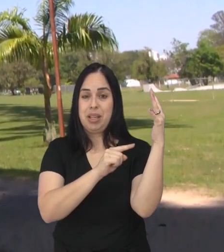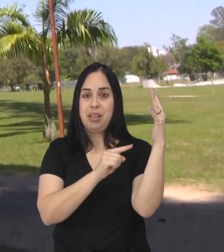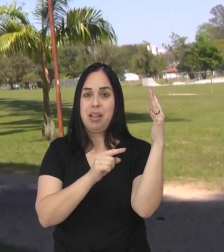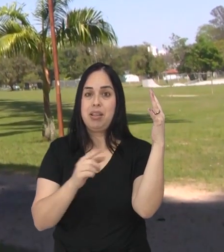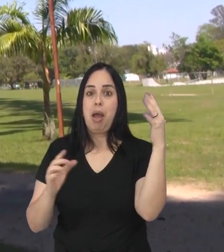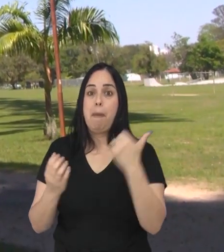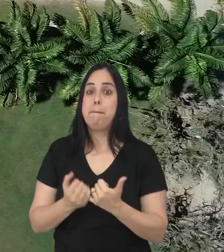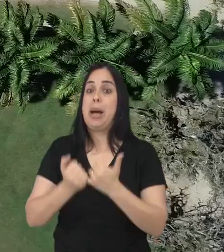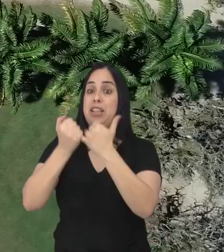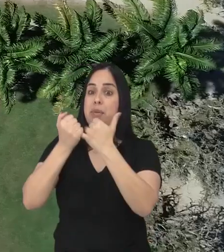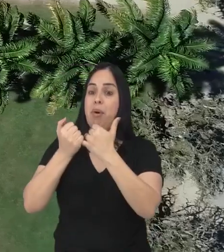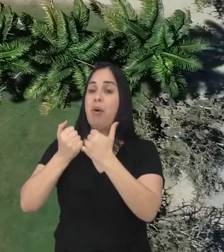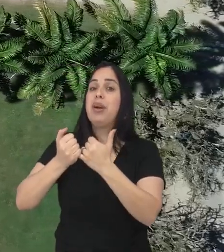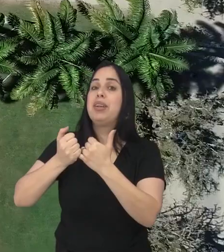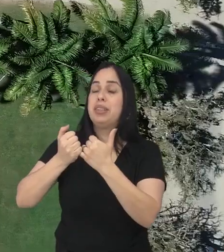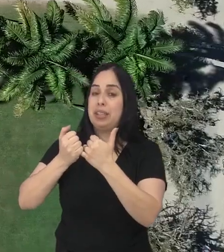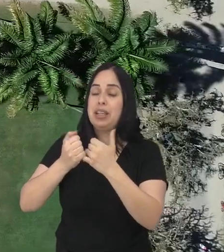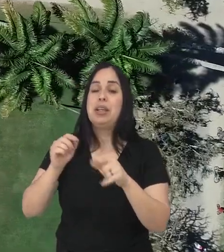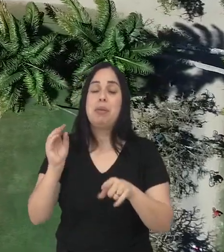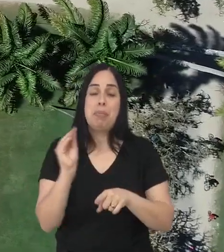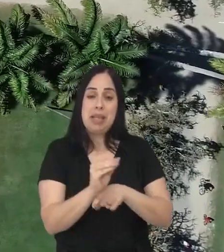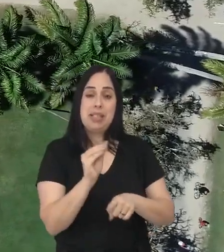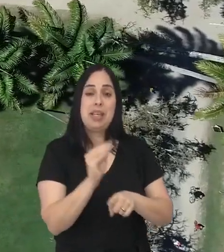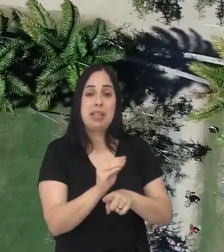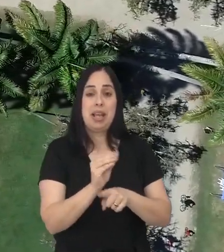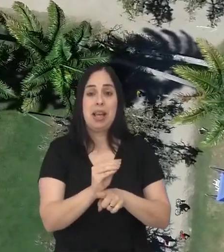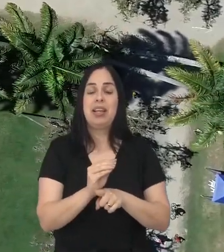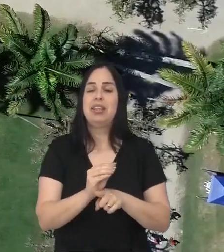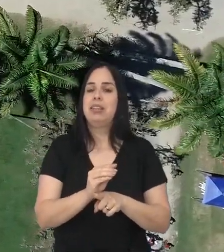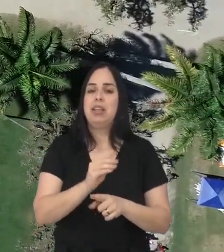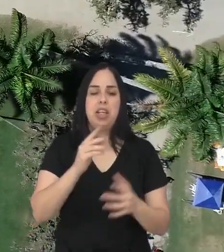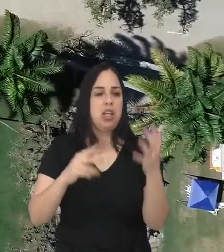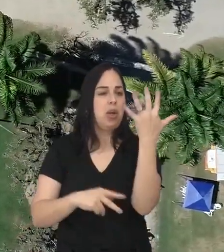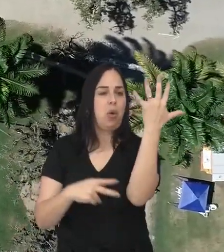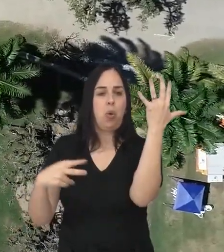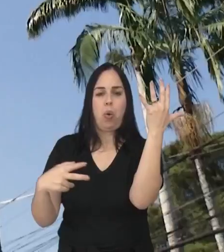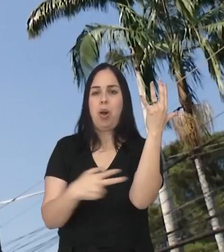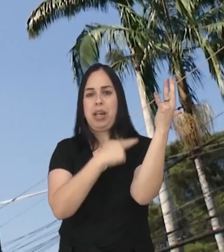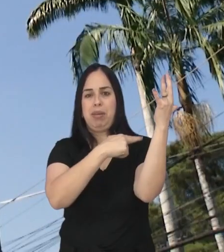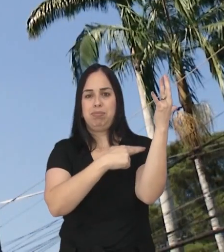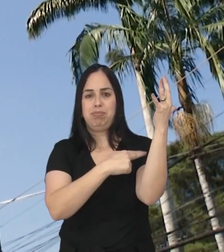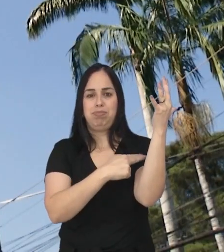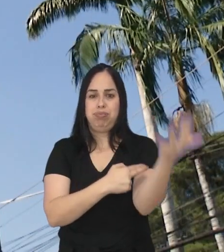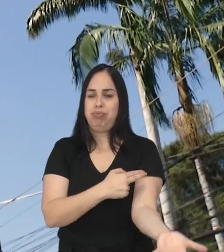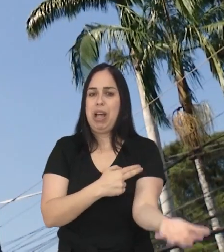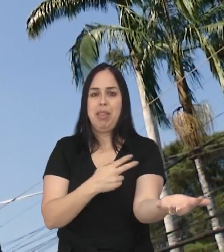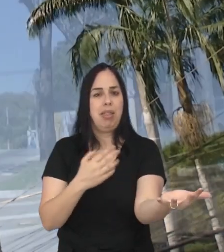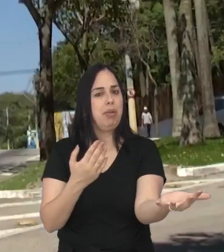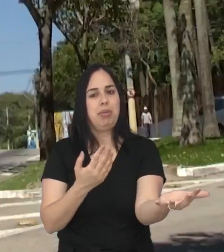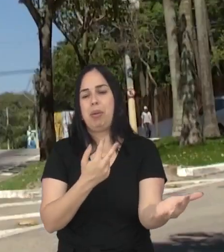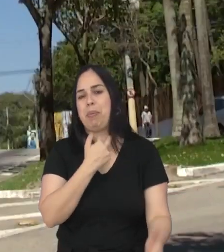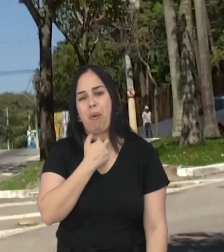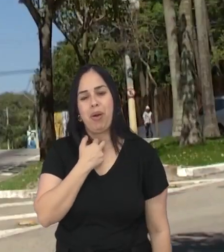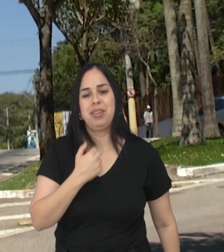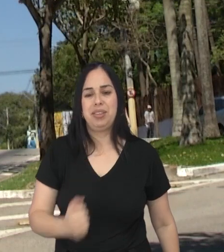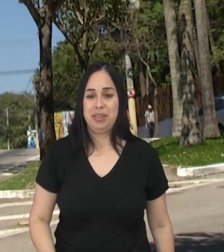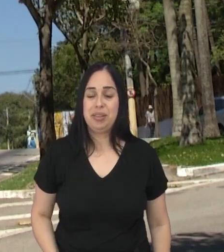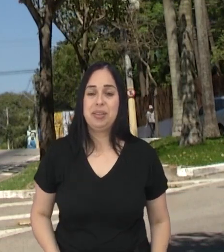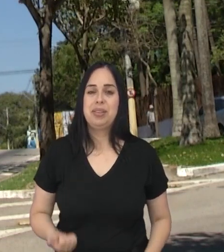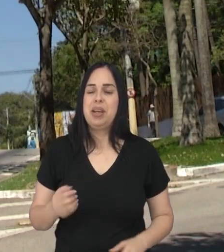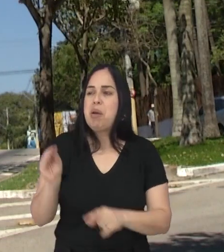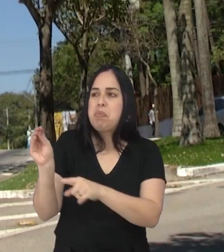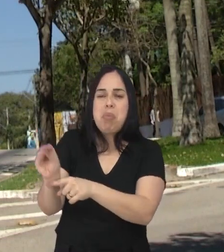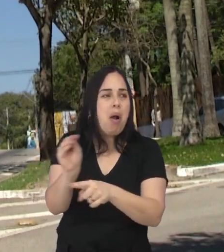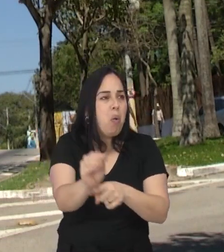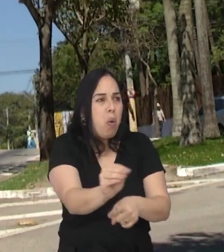são tombadas, ou seja, protegidas por lei e ninguém pode cortá-las ou removê-las. Esse exemplo de